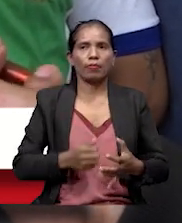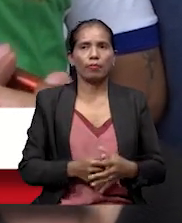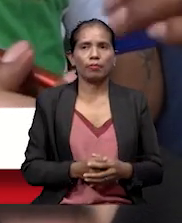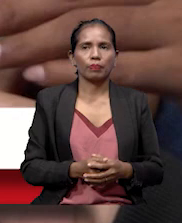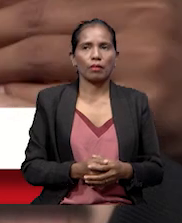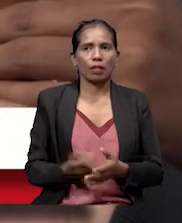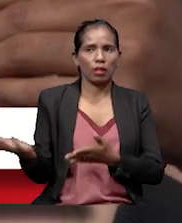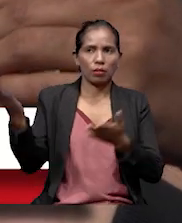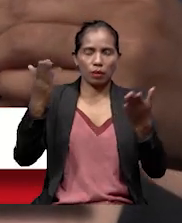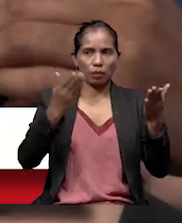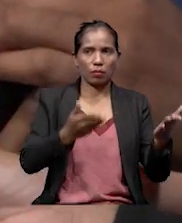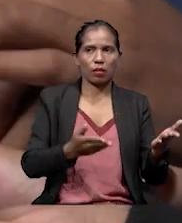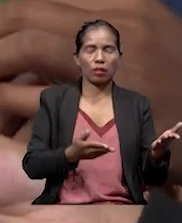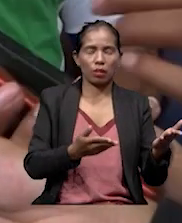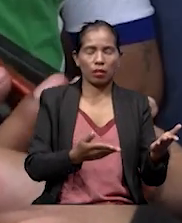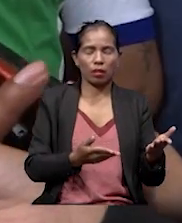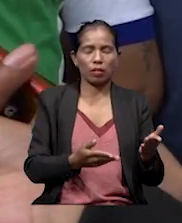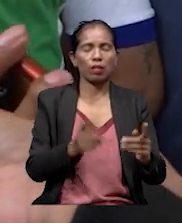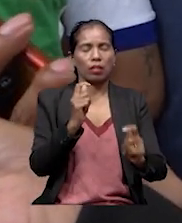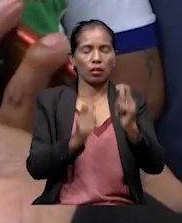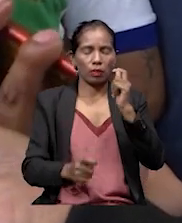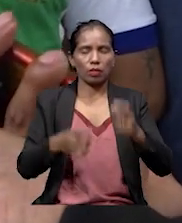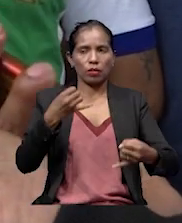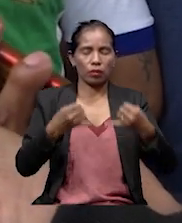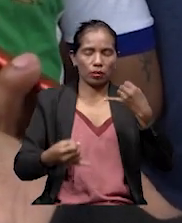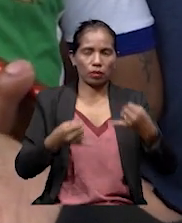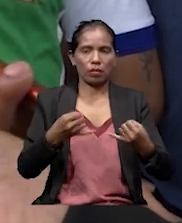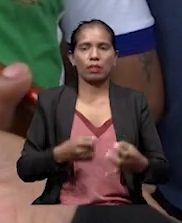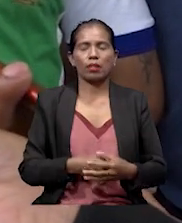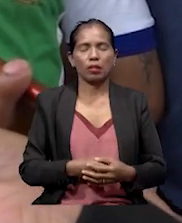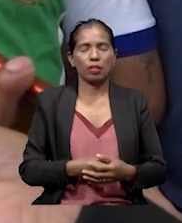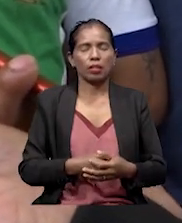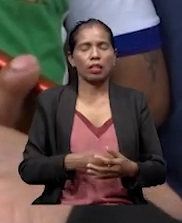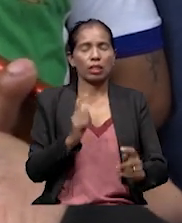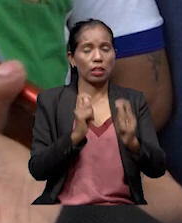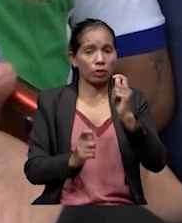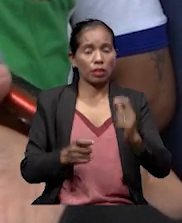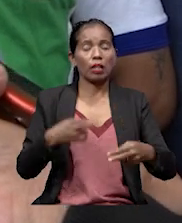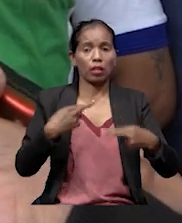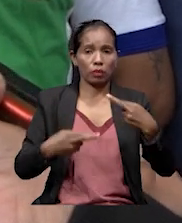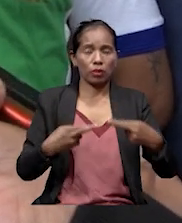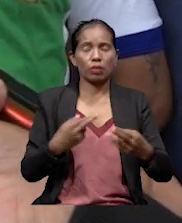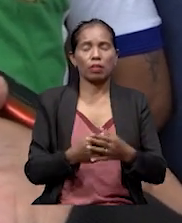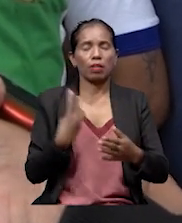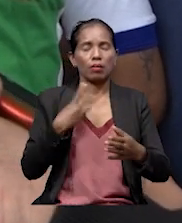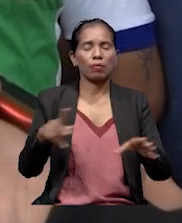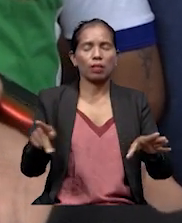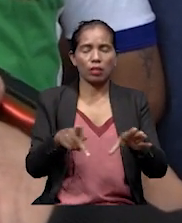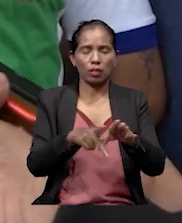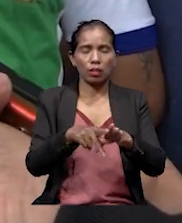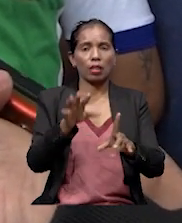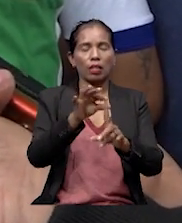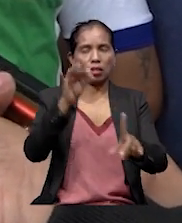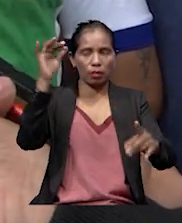hoje me entrega ao Supremo Tribunal de Justiça, que é o Tribunal de Recurso, sobre a minha participação nas eleições